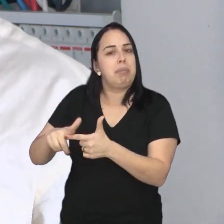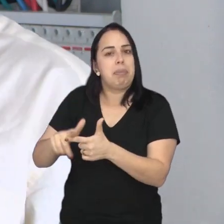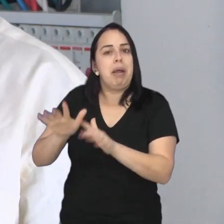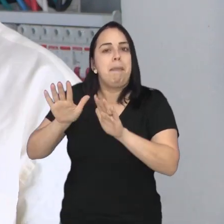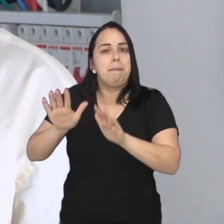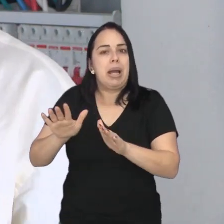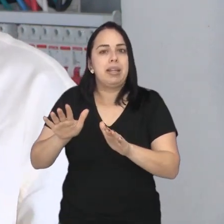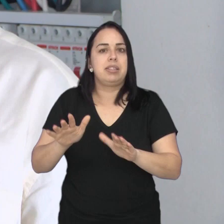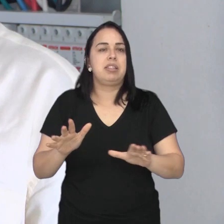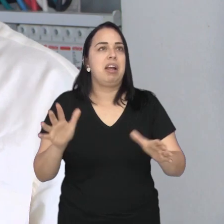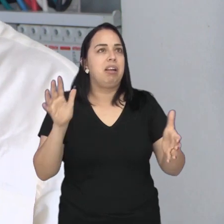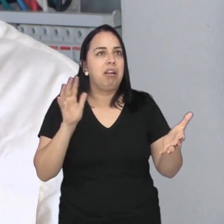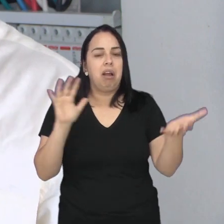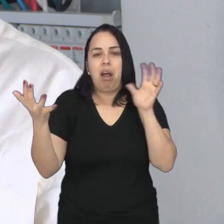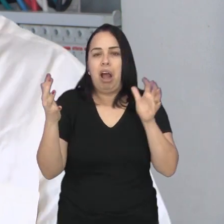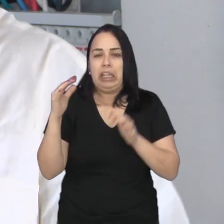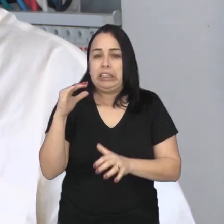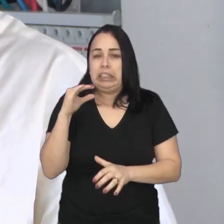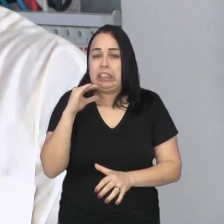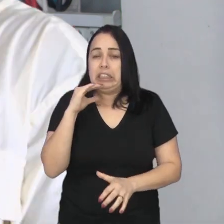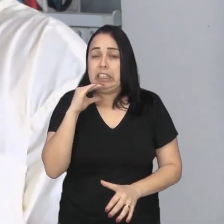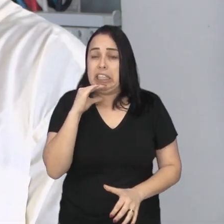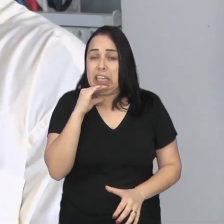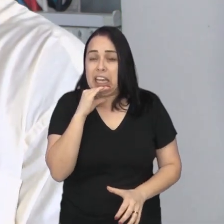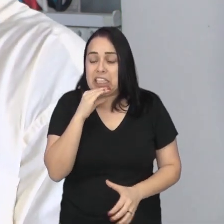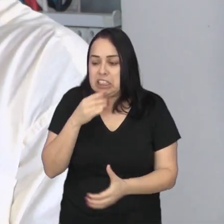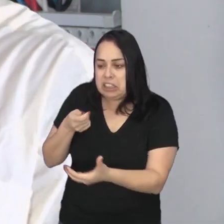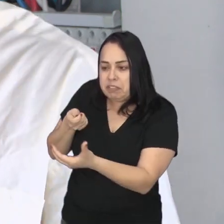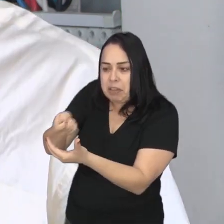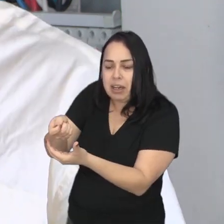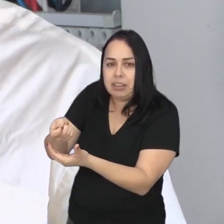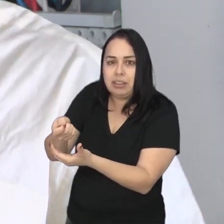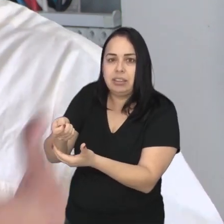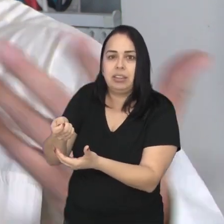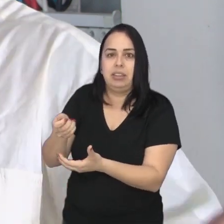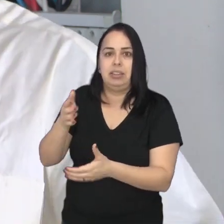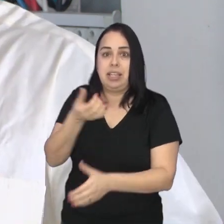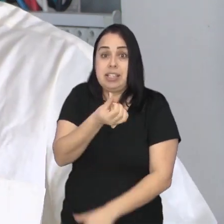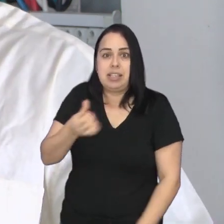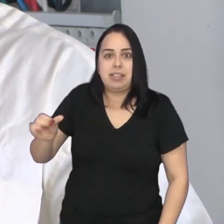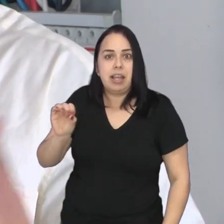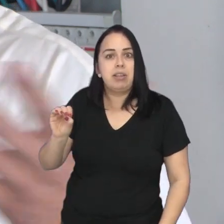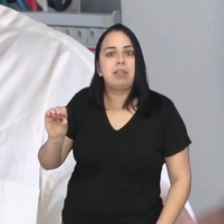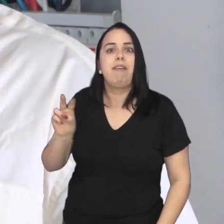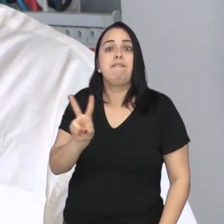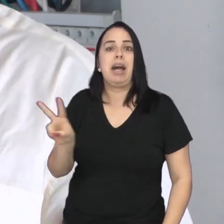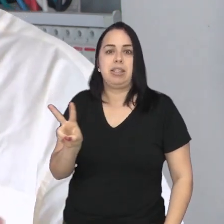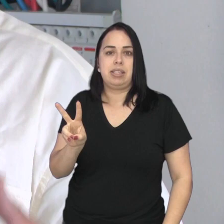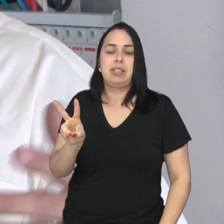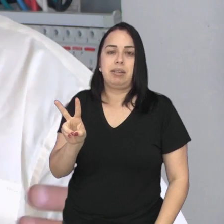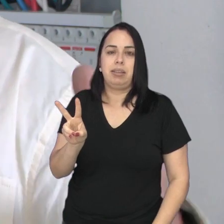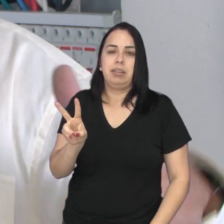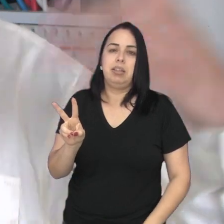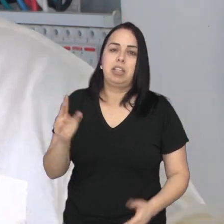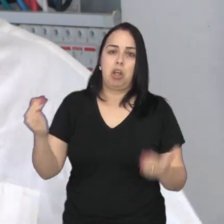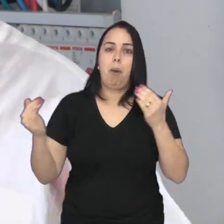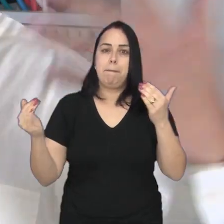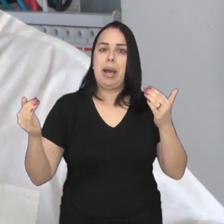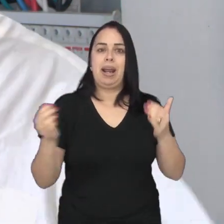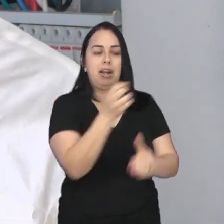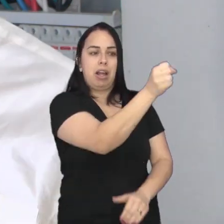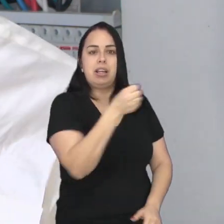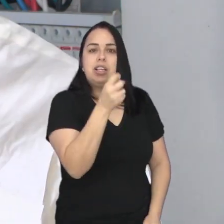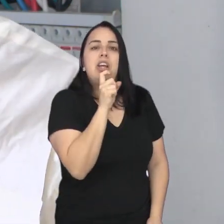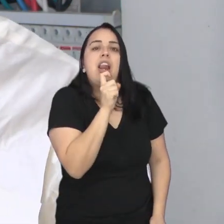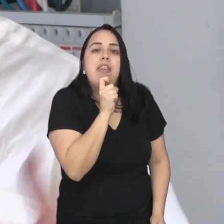vou colocar um aquecedor, tá frio, né? Vou colocar um aquecedorzinho aqui e tal. Esse tem aquecedor de 600 watts, que é o equivalente a uma geladeira, a